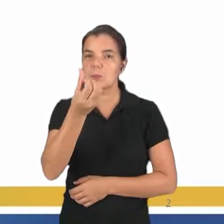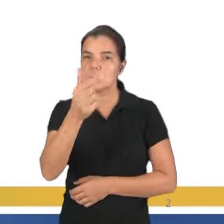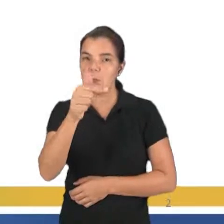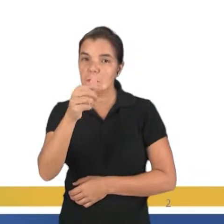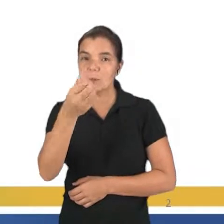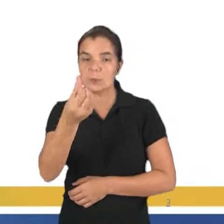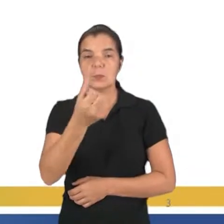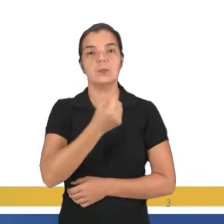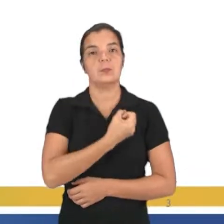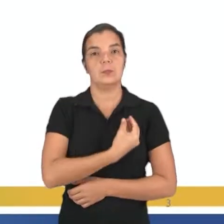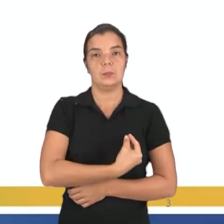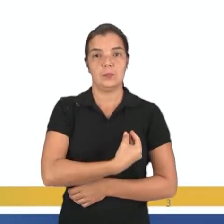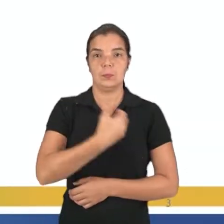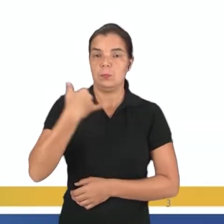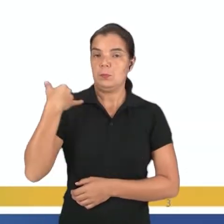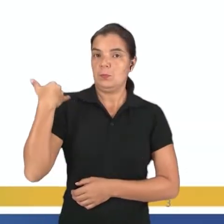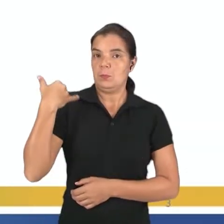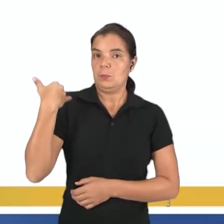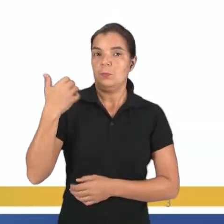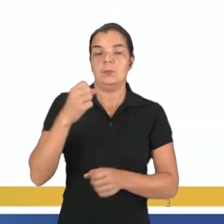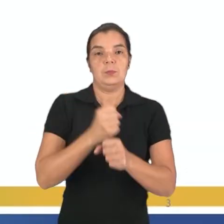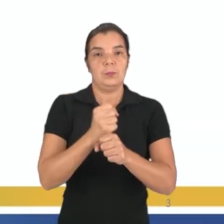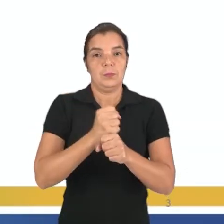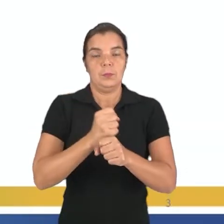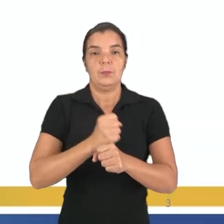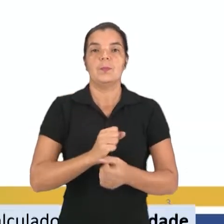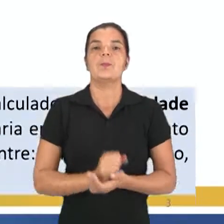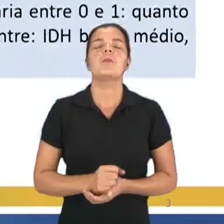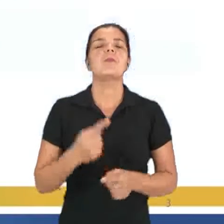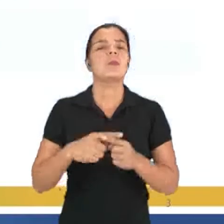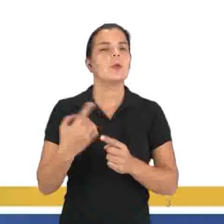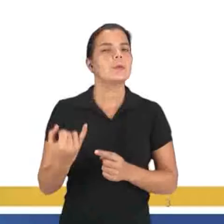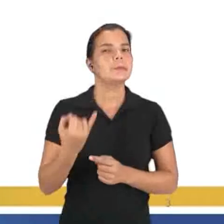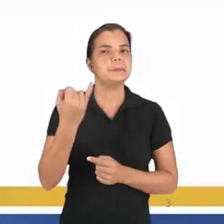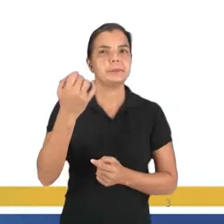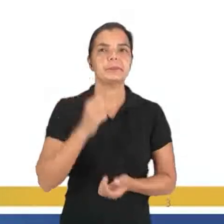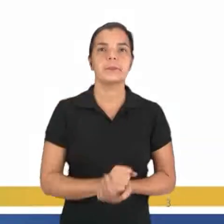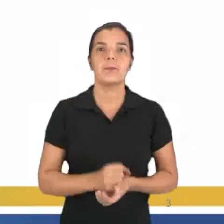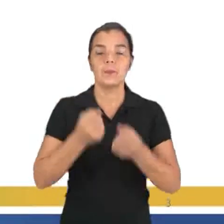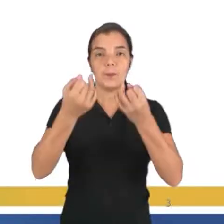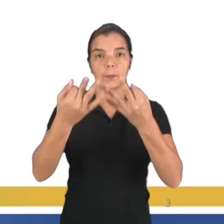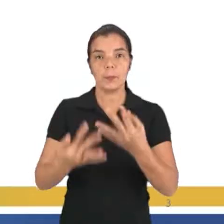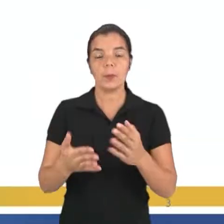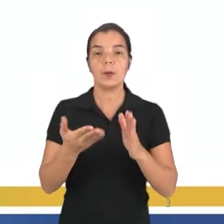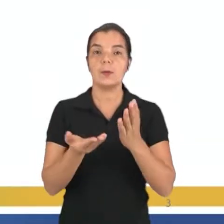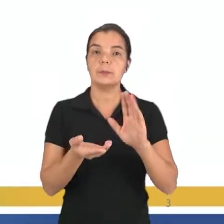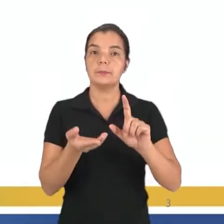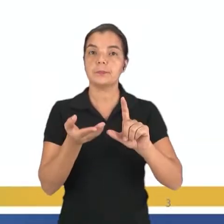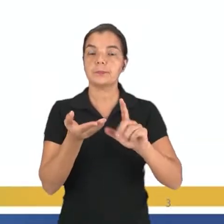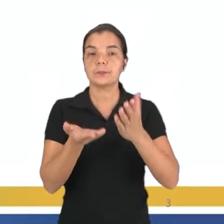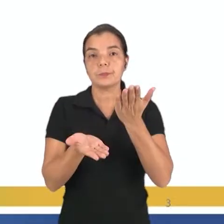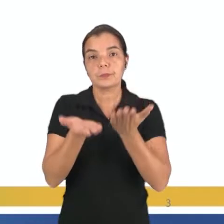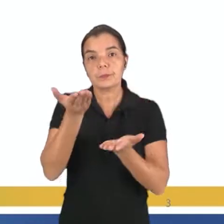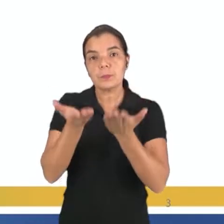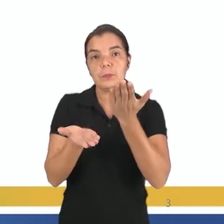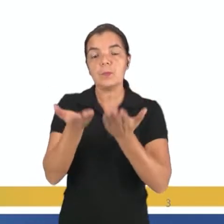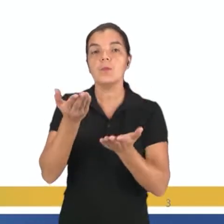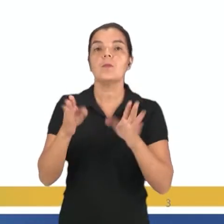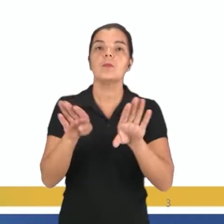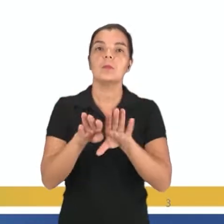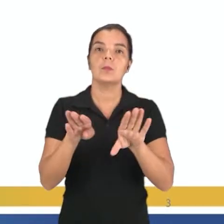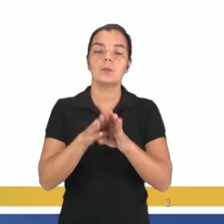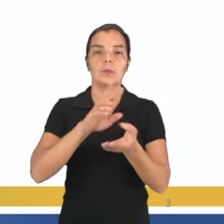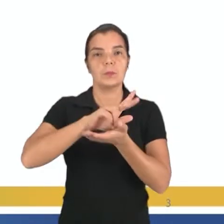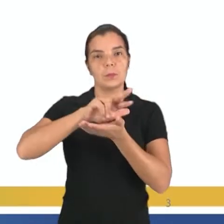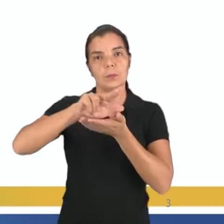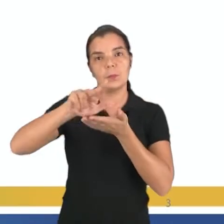76 anos. Por que é importante falarmos disso? Porque vamos falar de um índice que é composto